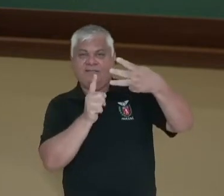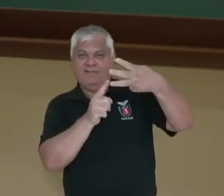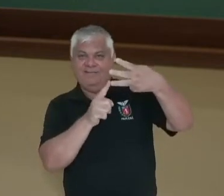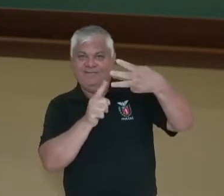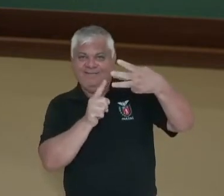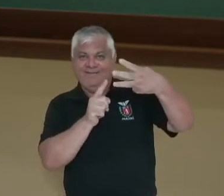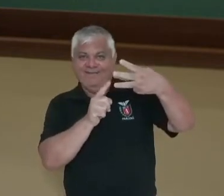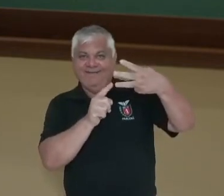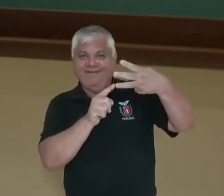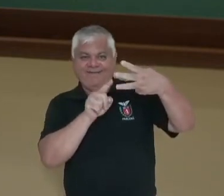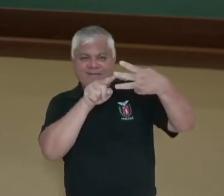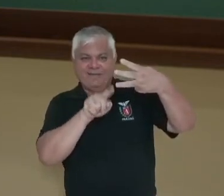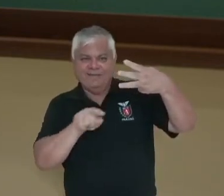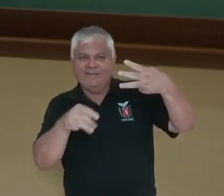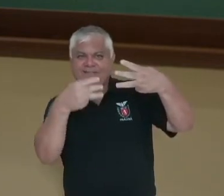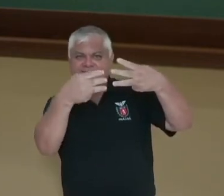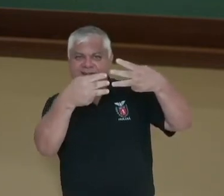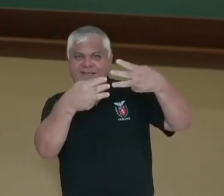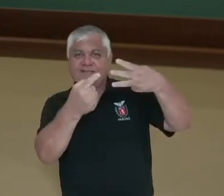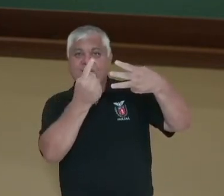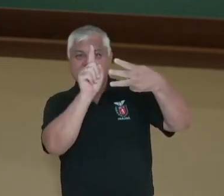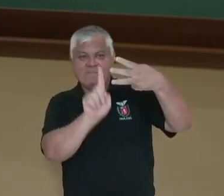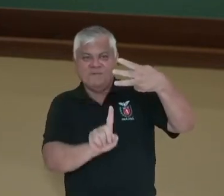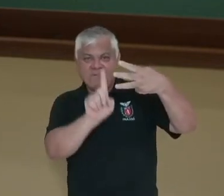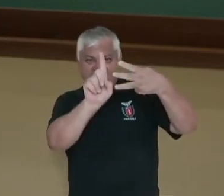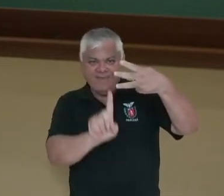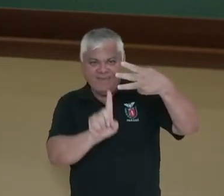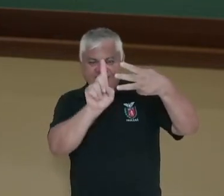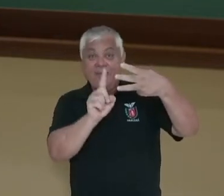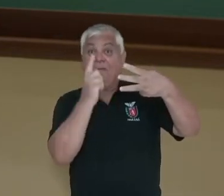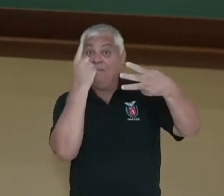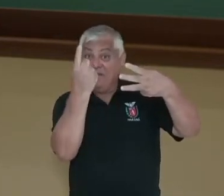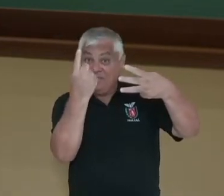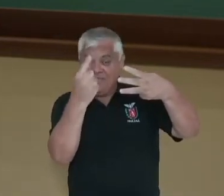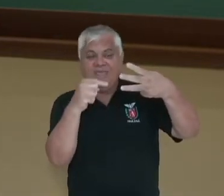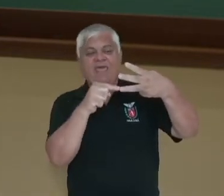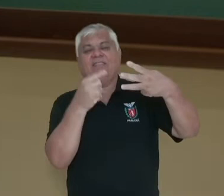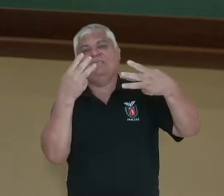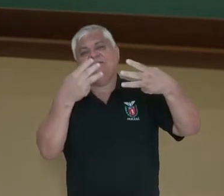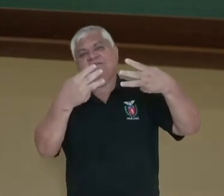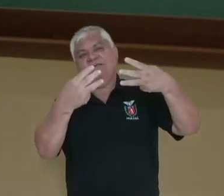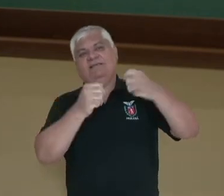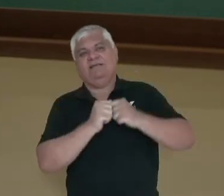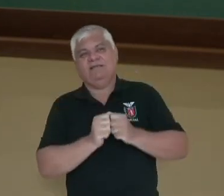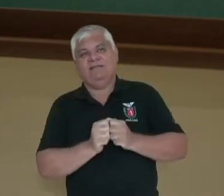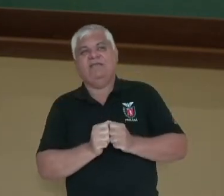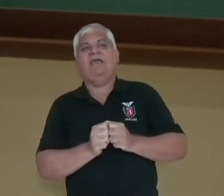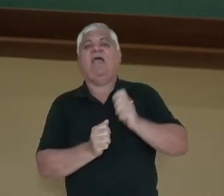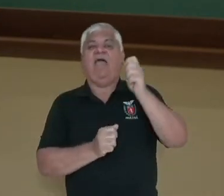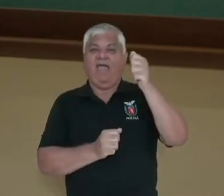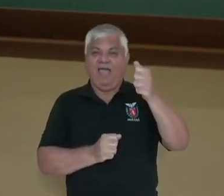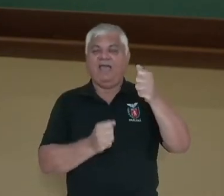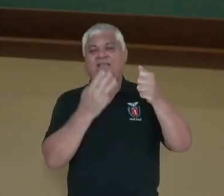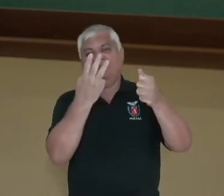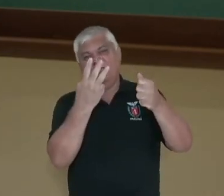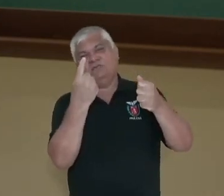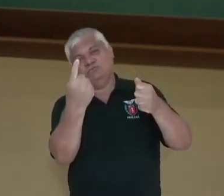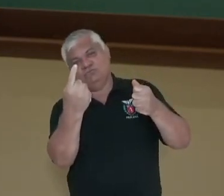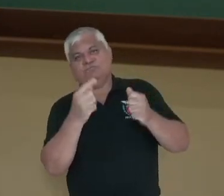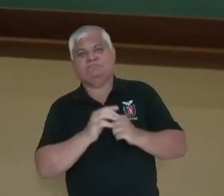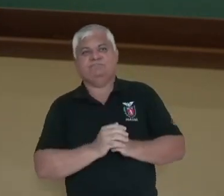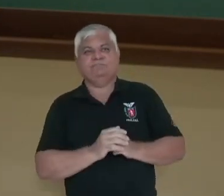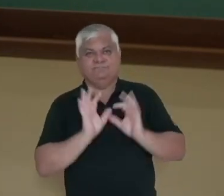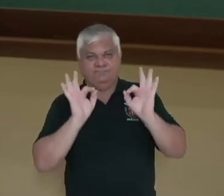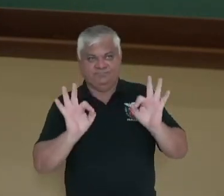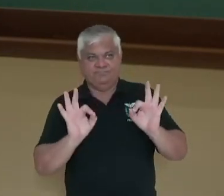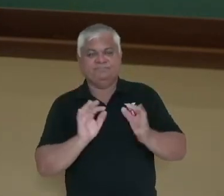terceira linha e na primeira coluna. Sim, terceira linha e primeira coluna. Então, eu posso chamá-lo de A31,